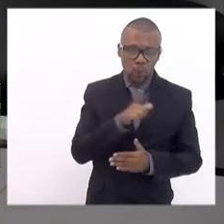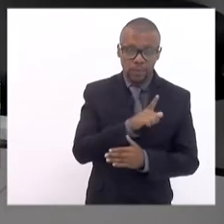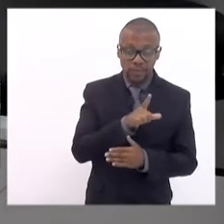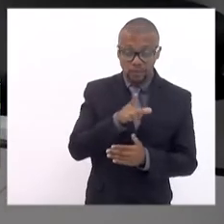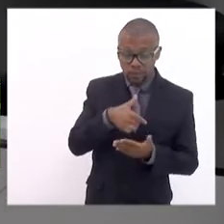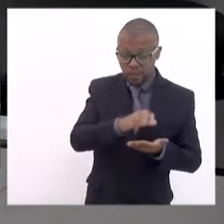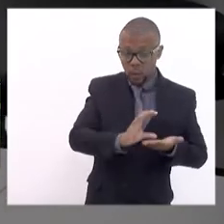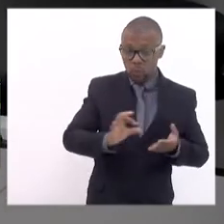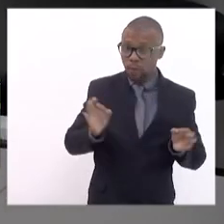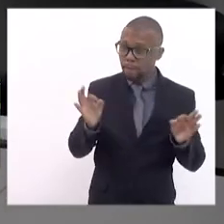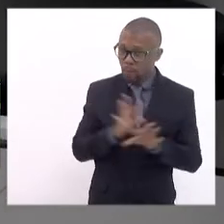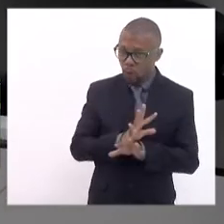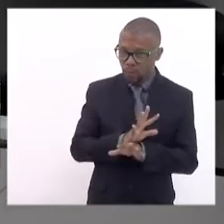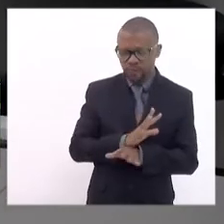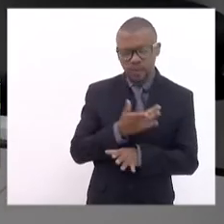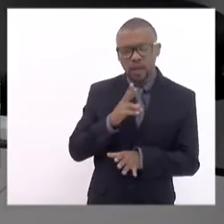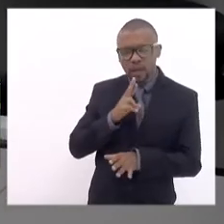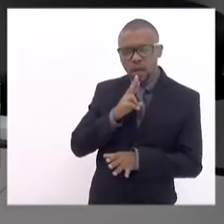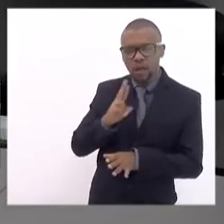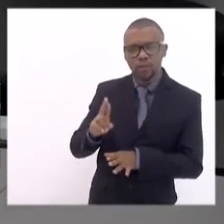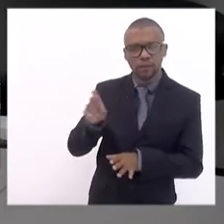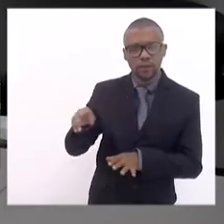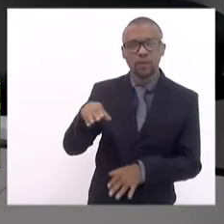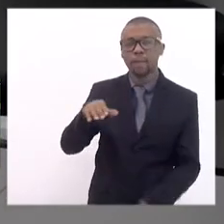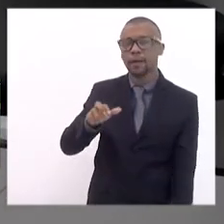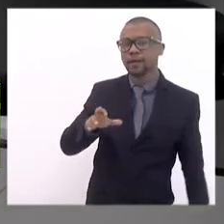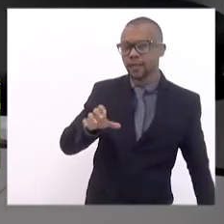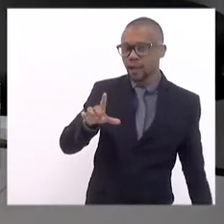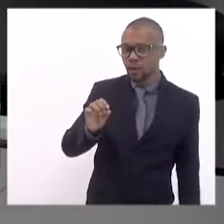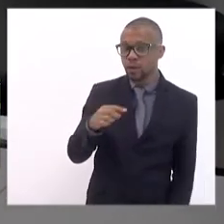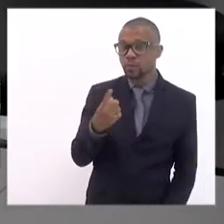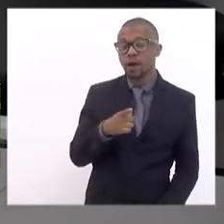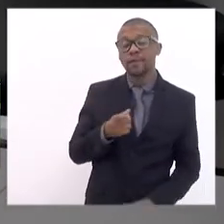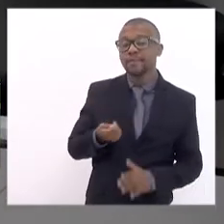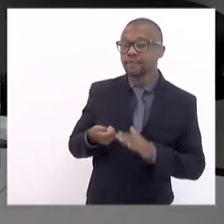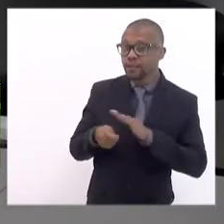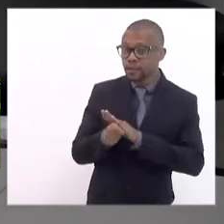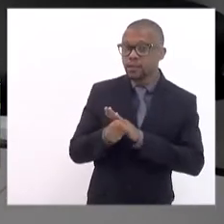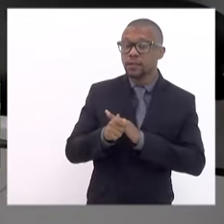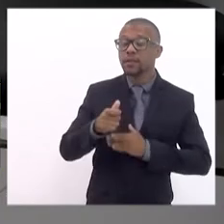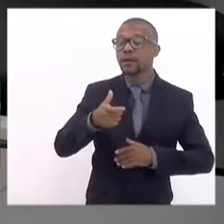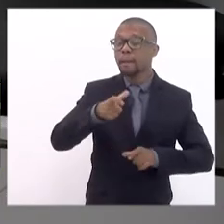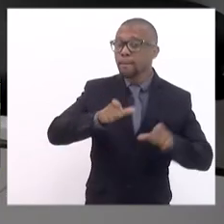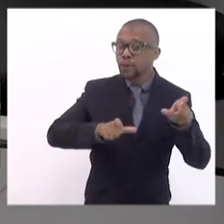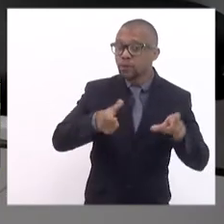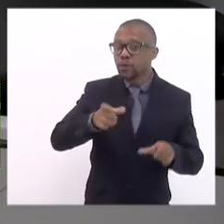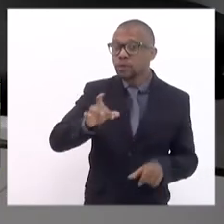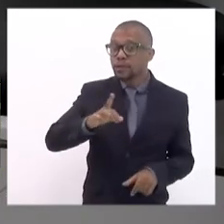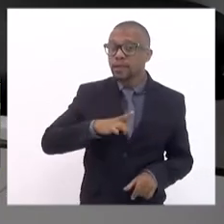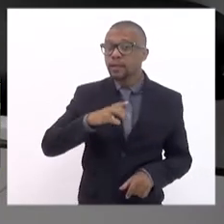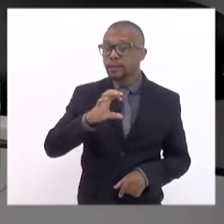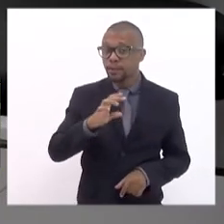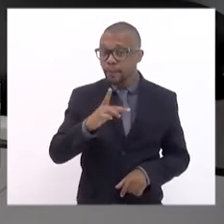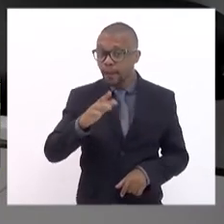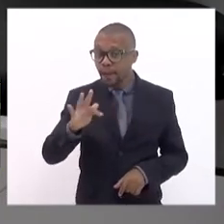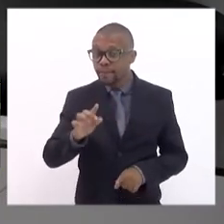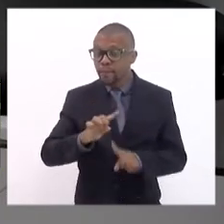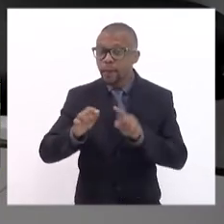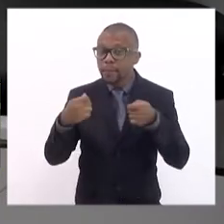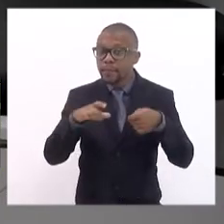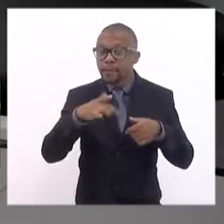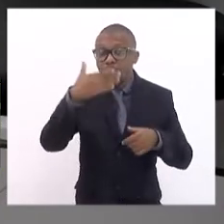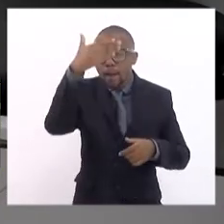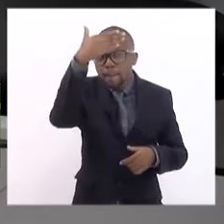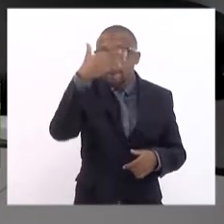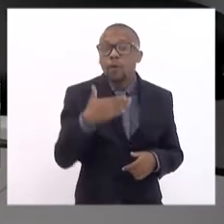Marcelo Xavier, a gente financia, sim, pessoas que têm apenas CPF. Essas pessoas só têm que comprovar a atividade produtiva